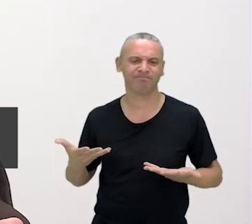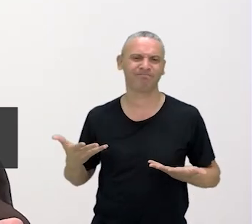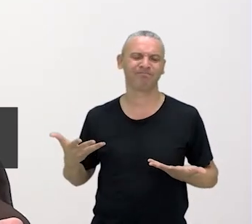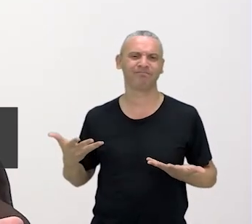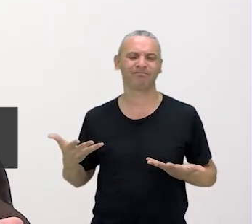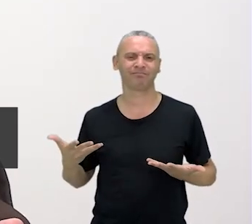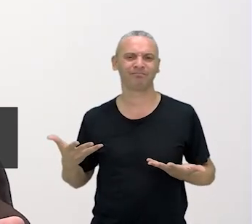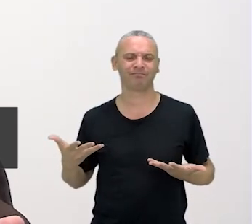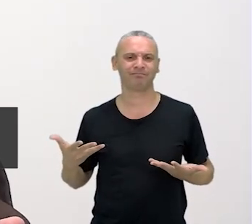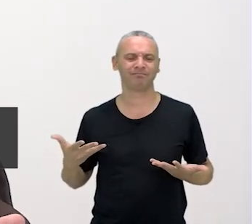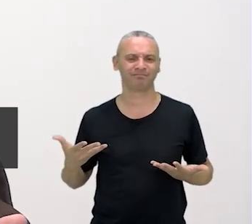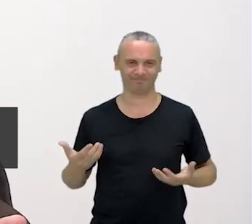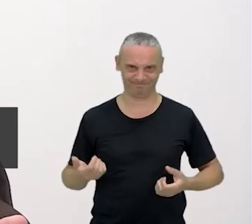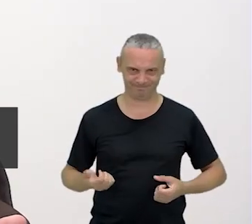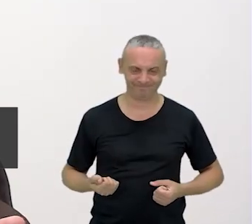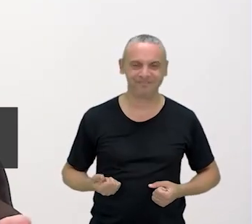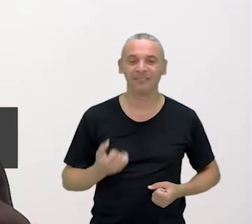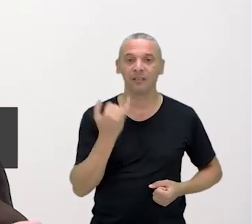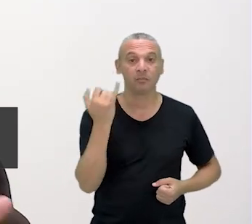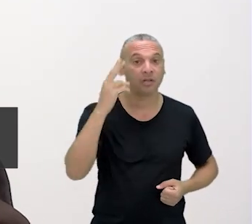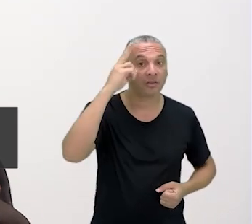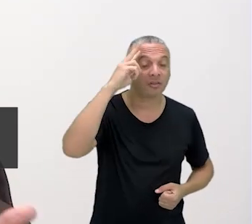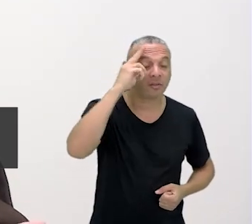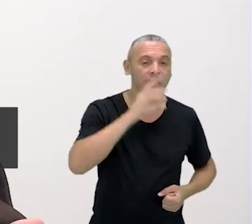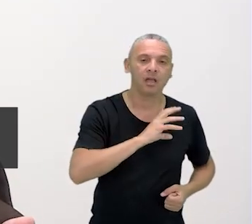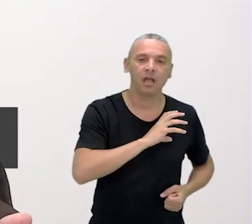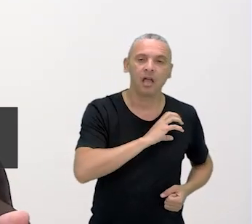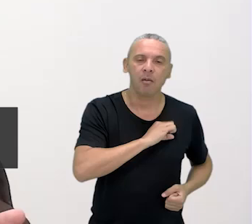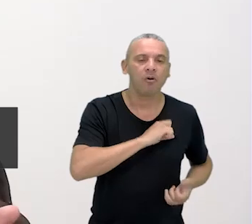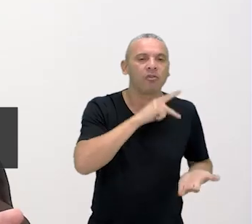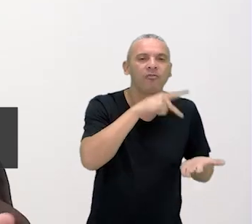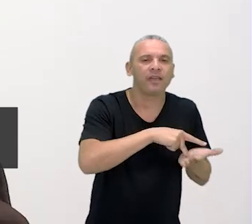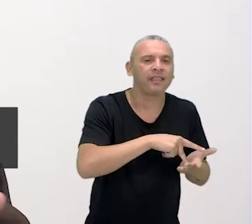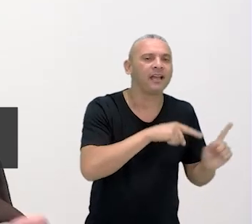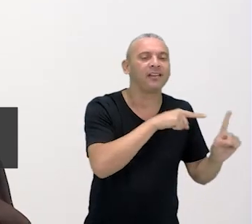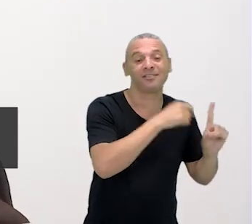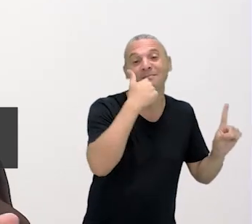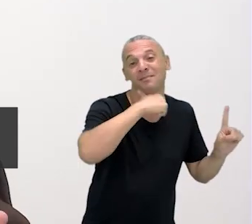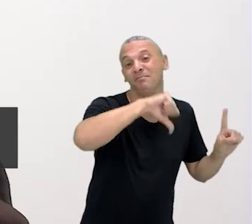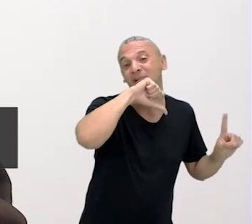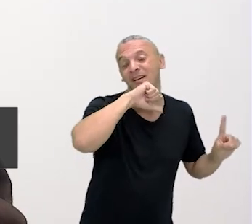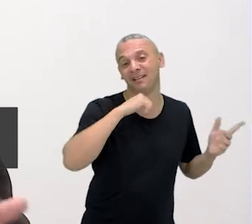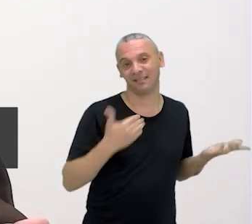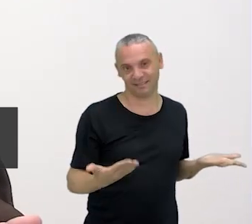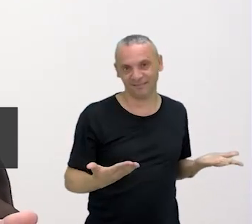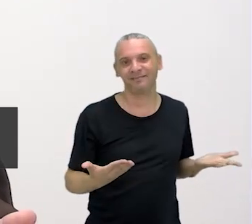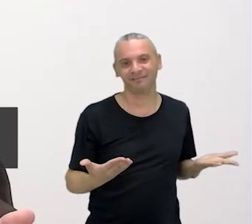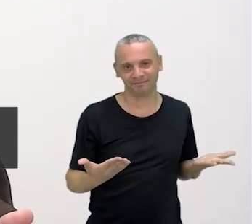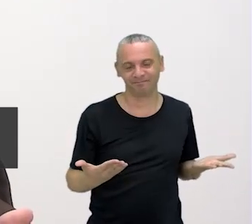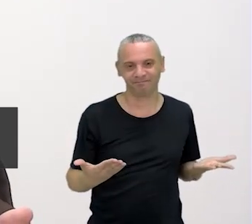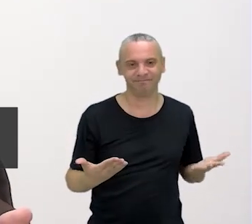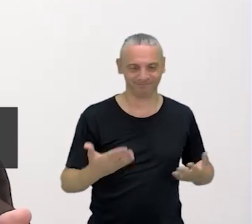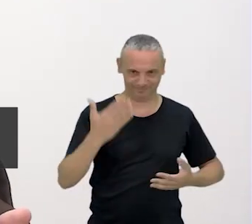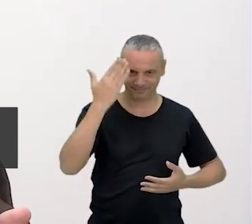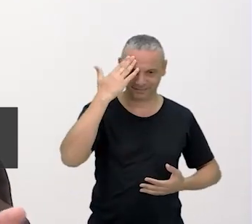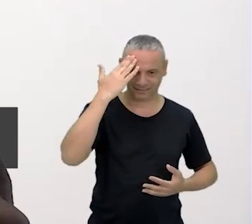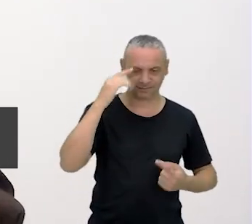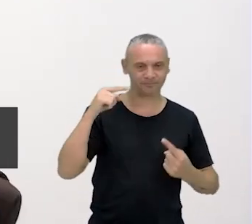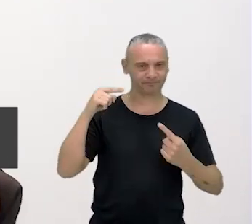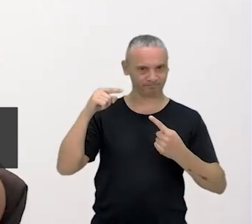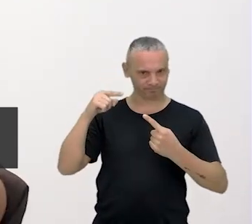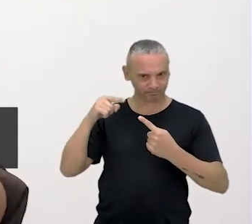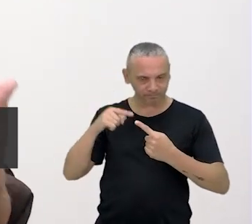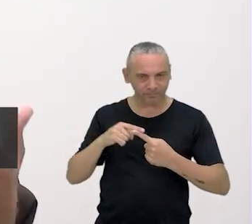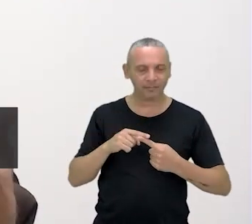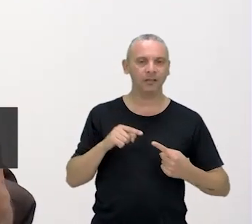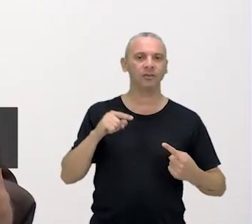amor. Né? E ainda dizem, Deus não é amor? Tá, então a gente está muito longe de tudo isso, né?